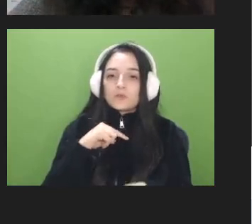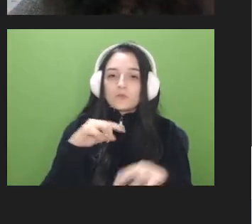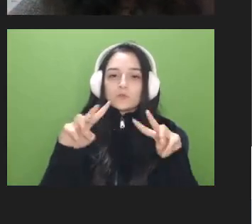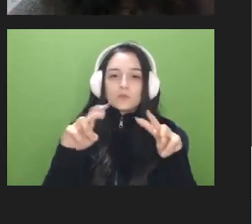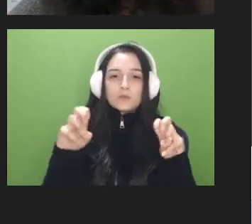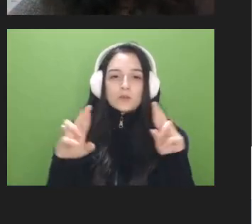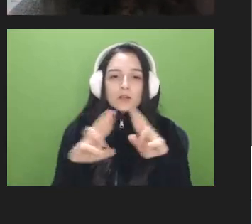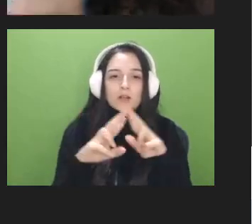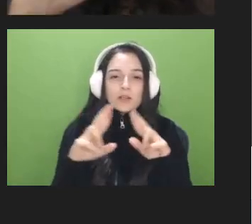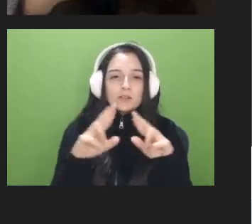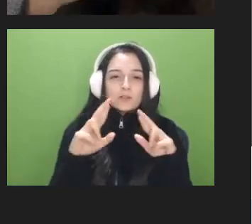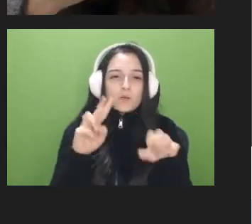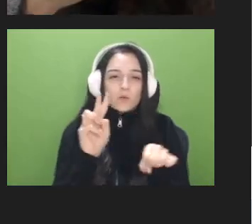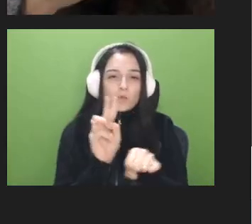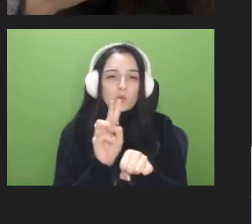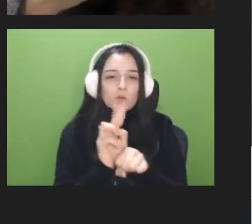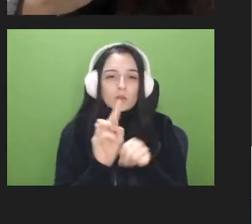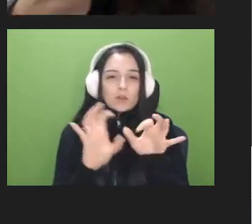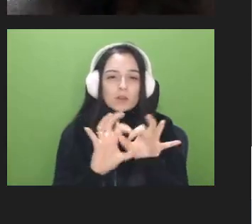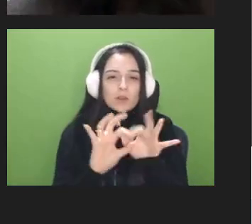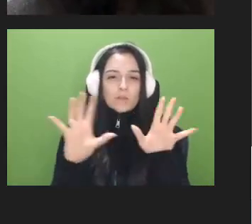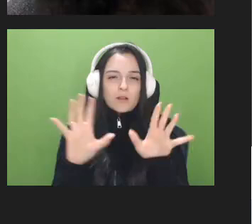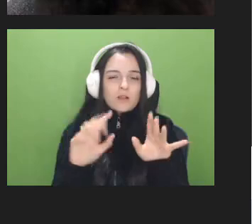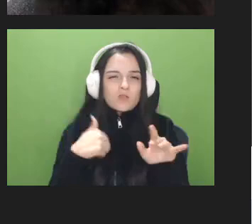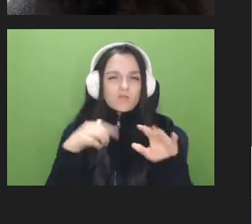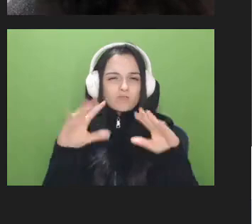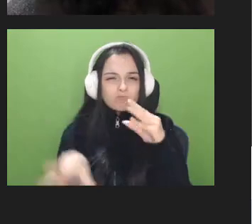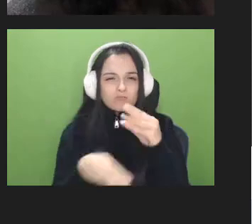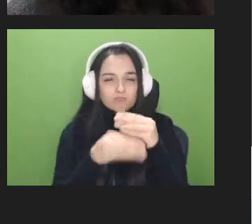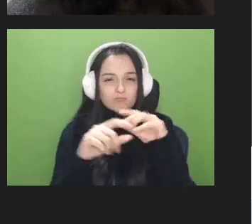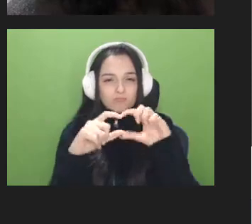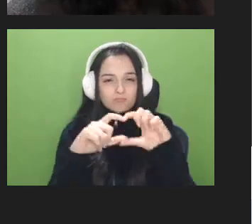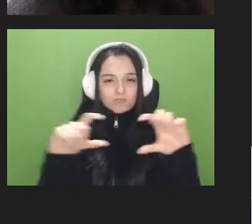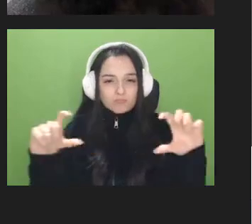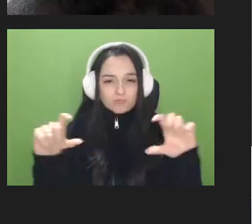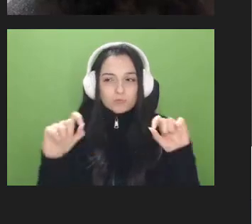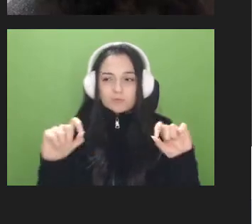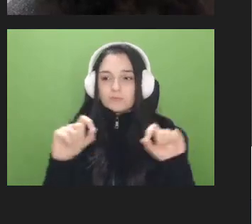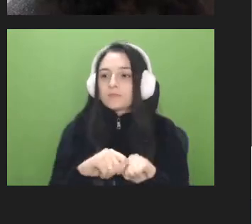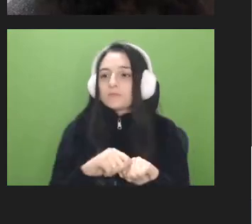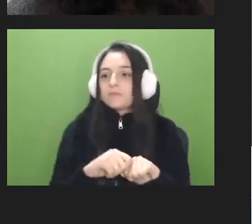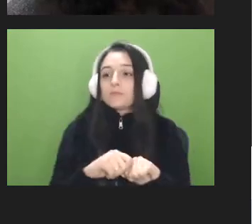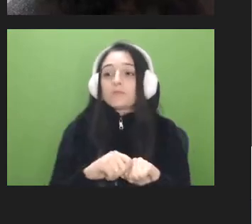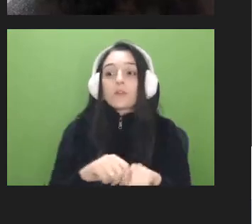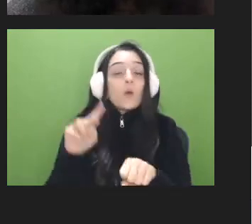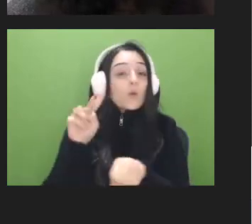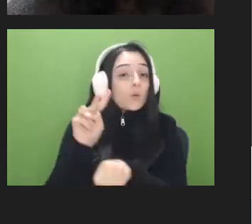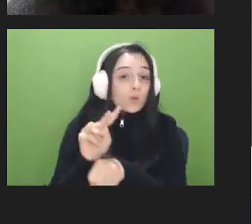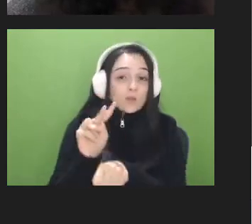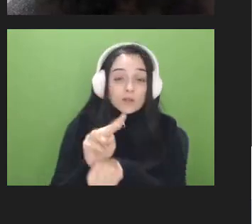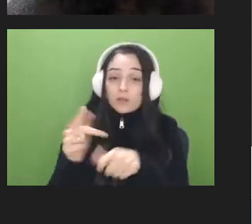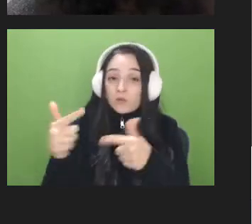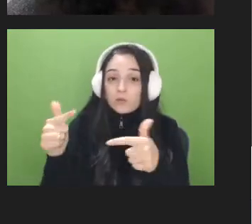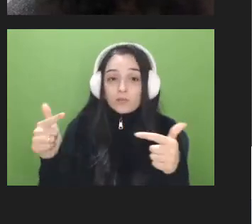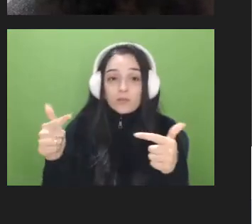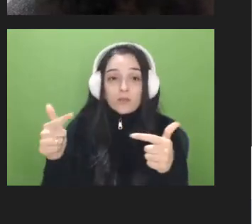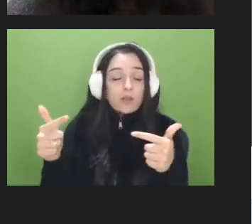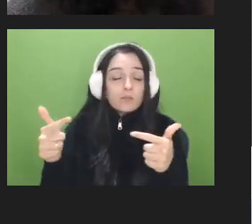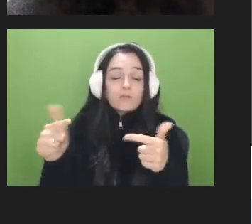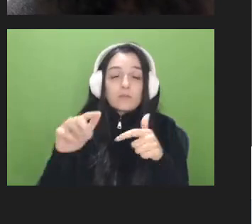em liberdade. Aí eu coloquei um adendo aqui de que o cuidado que não se abre para diferença comunicacional, para diferença de